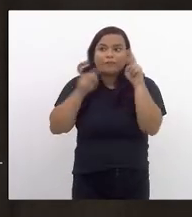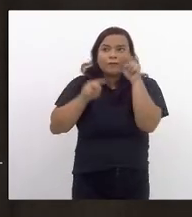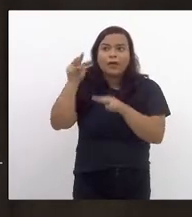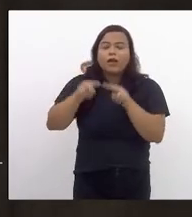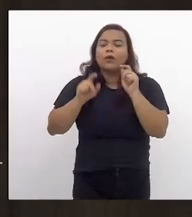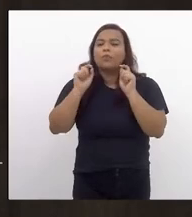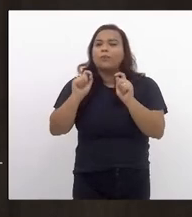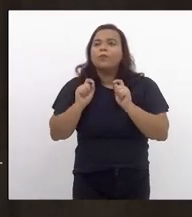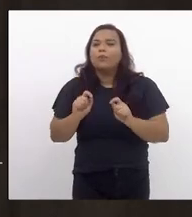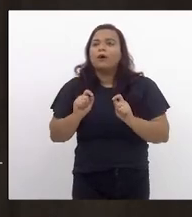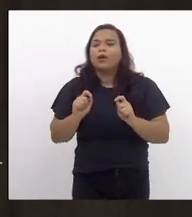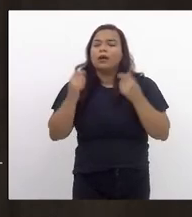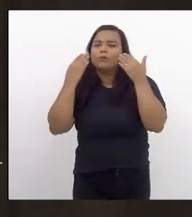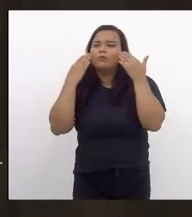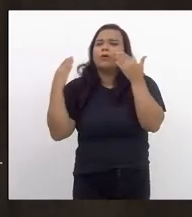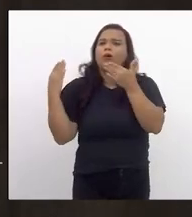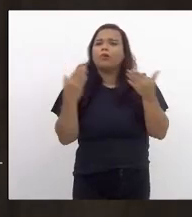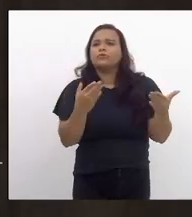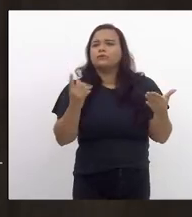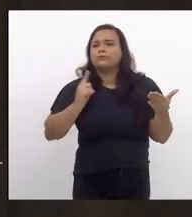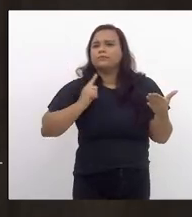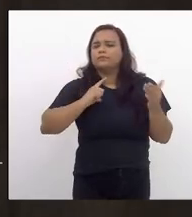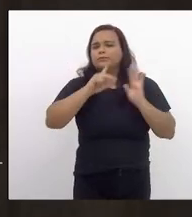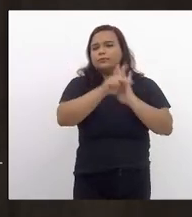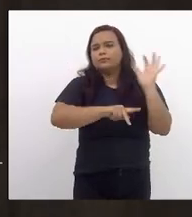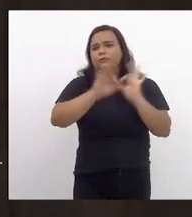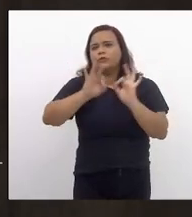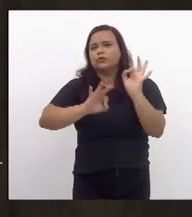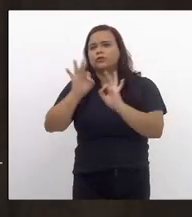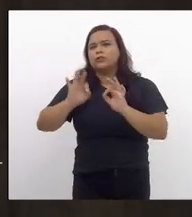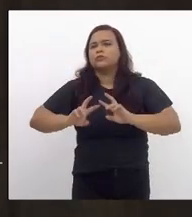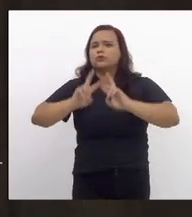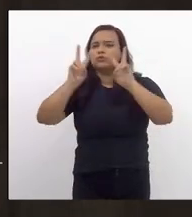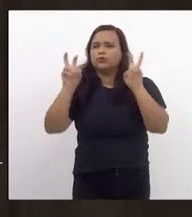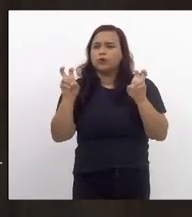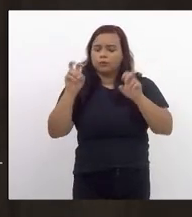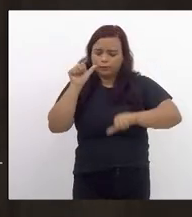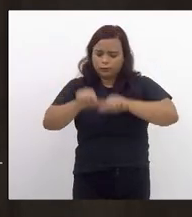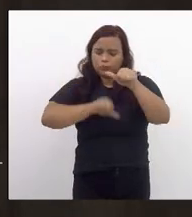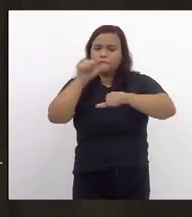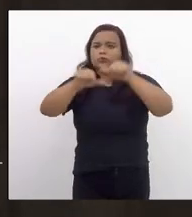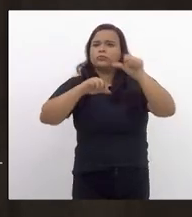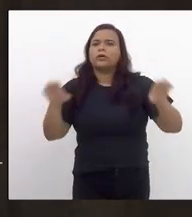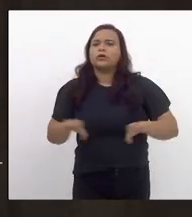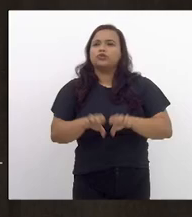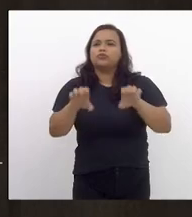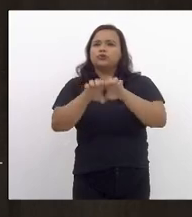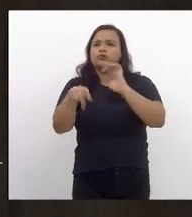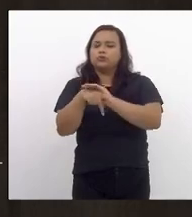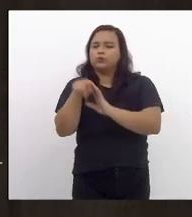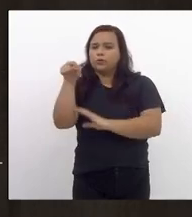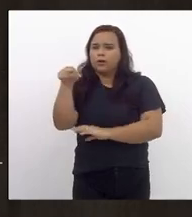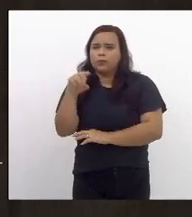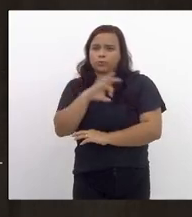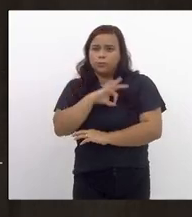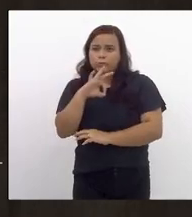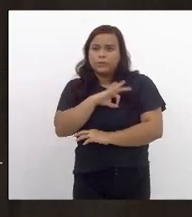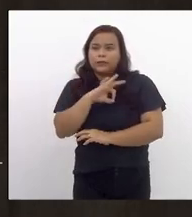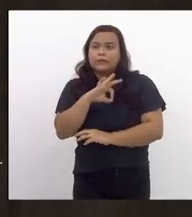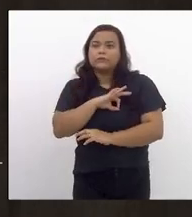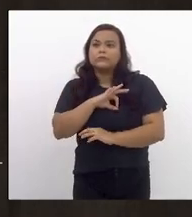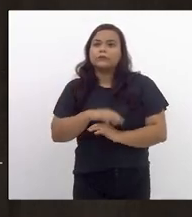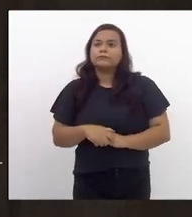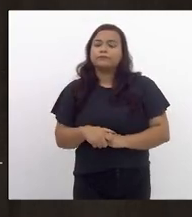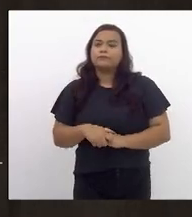que apresenta esse projeto que dispõe sobre a reestruturação do quadro permanente da Polícia Civil, de modo